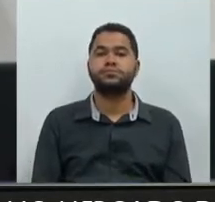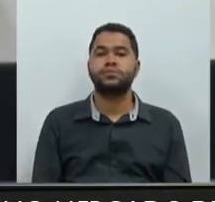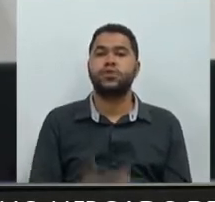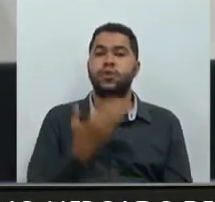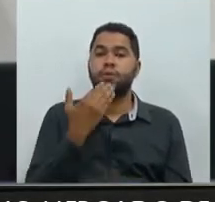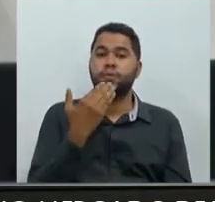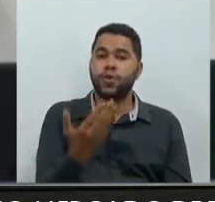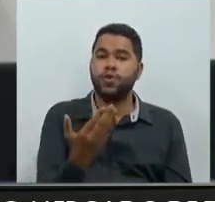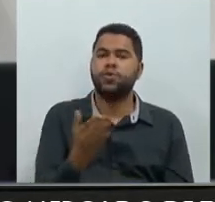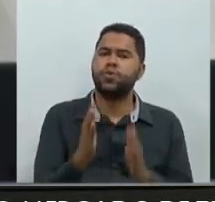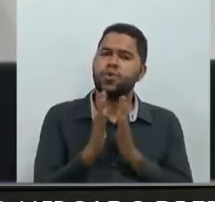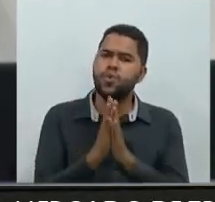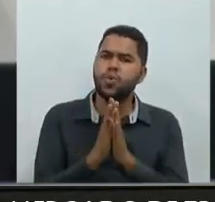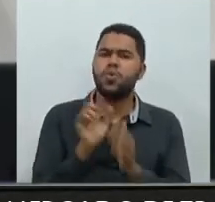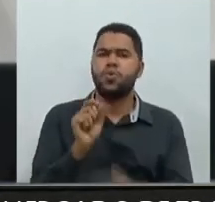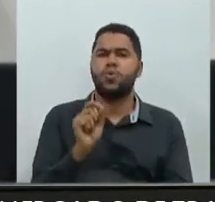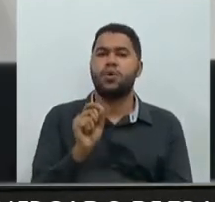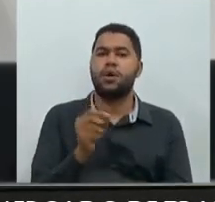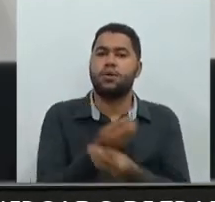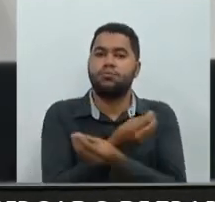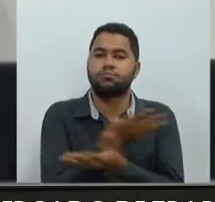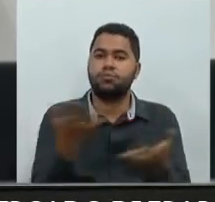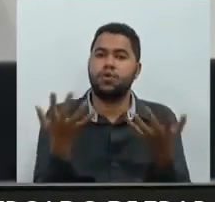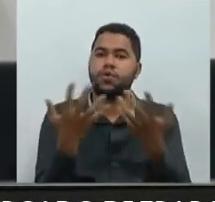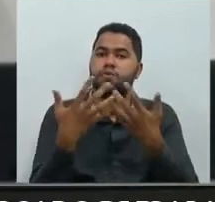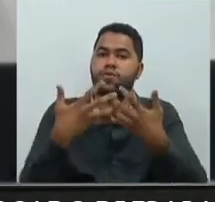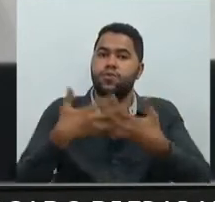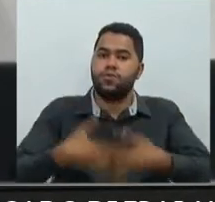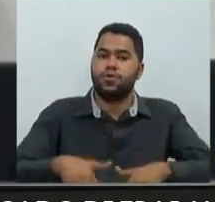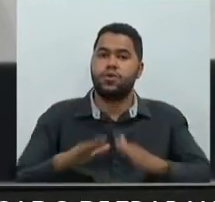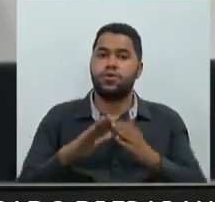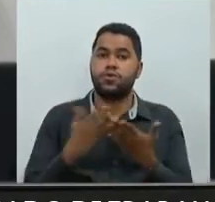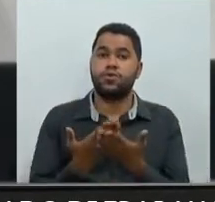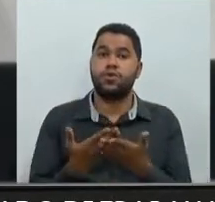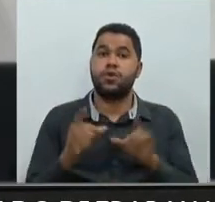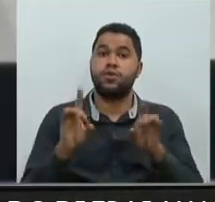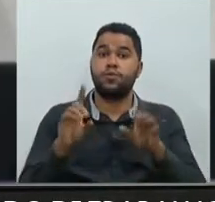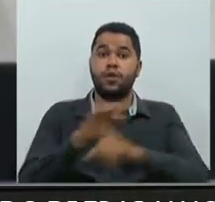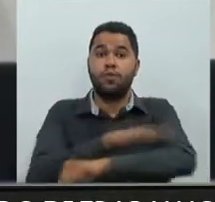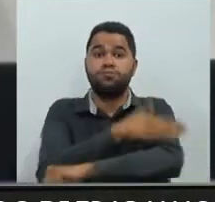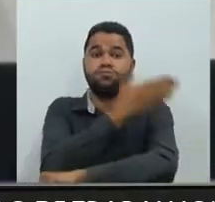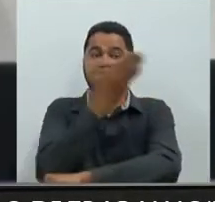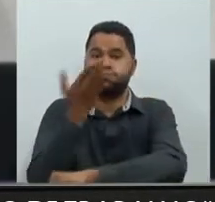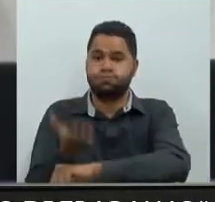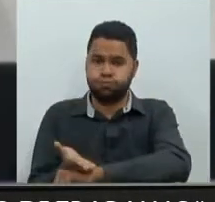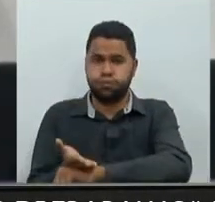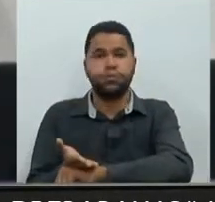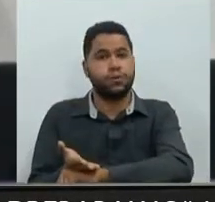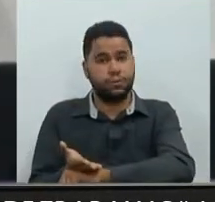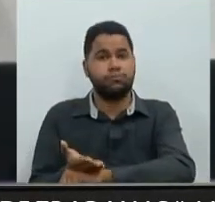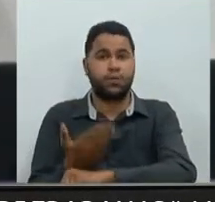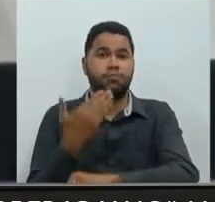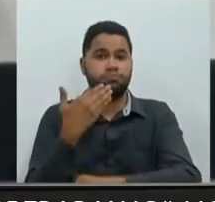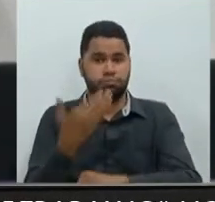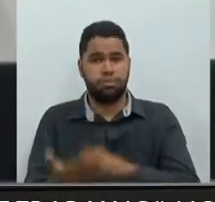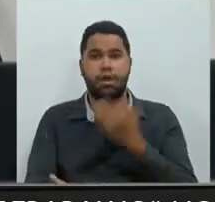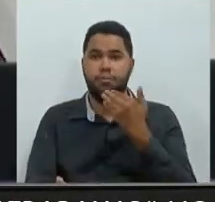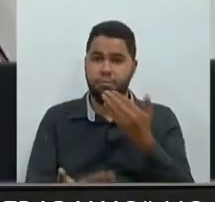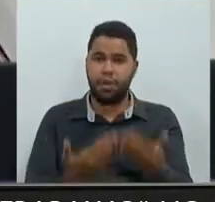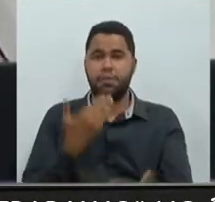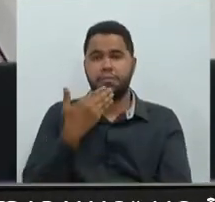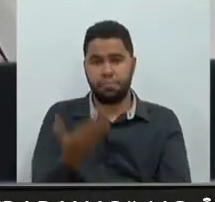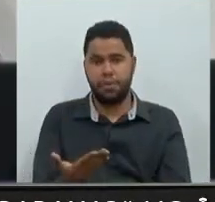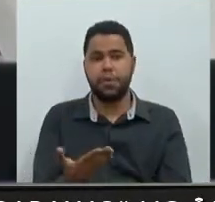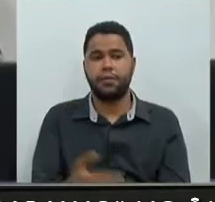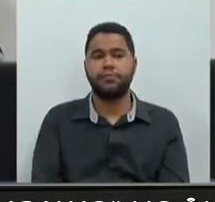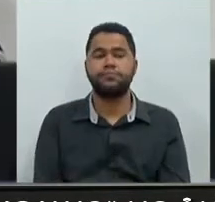pedido de providências para viabilizar o funcionamento das escolas especiais em tempo integral. Há também alguns pedidos nesse